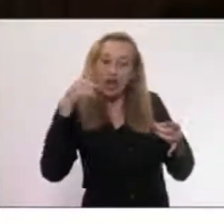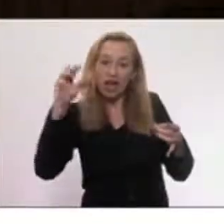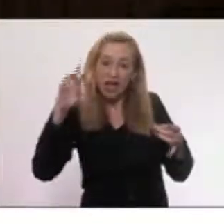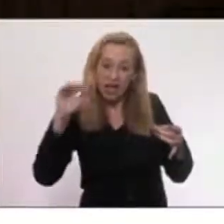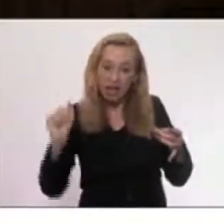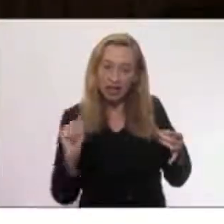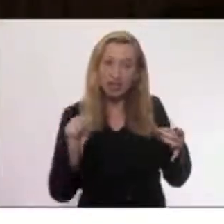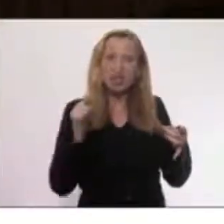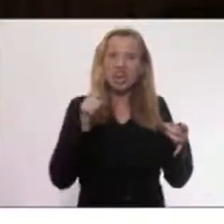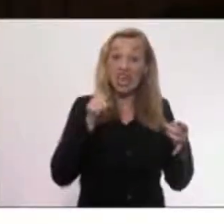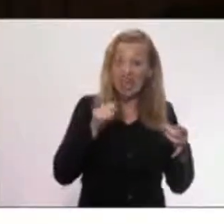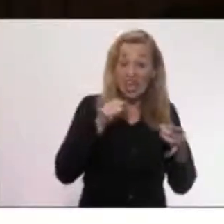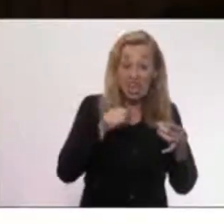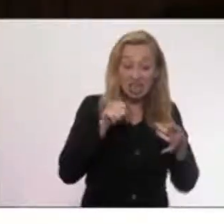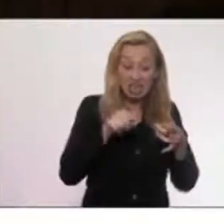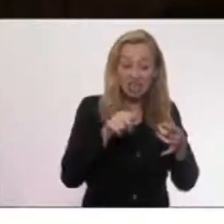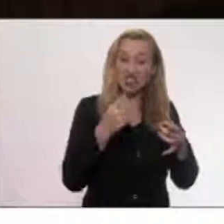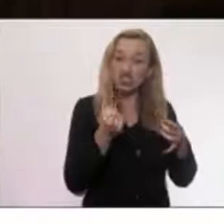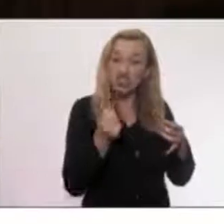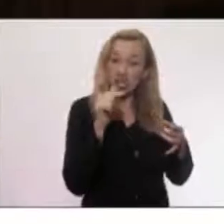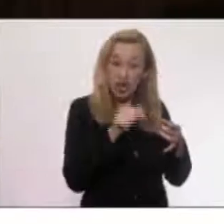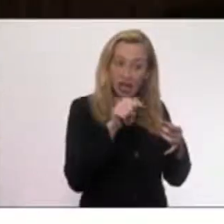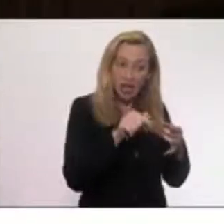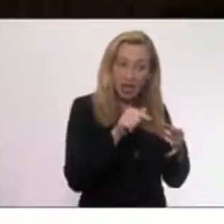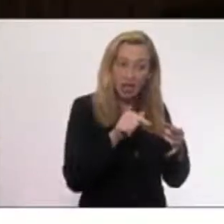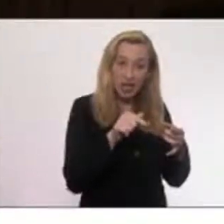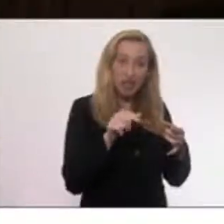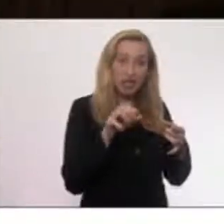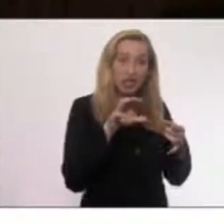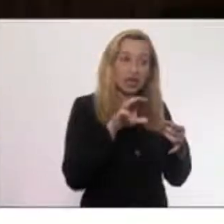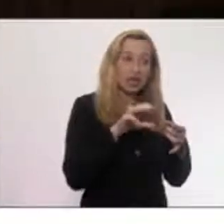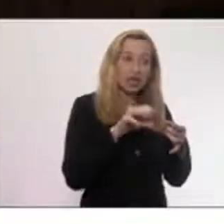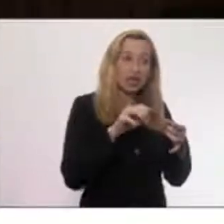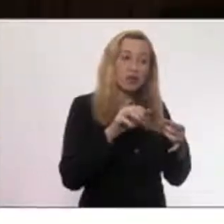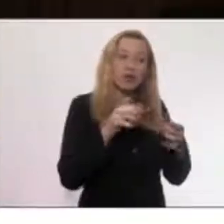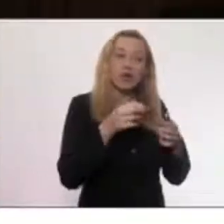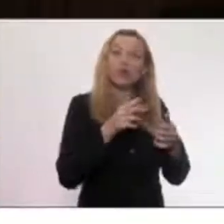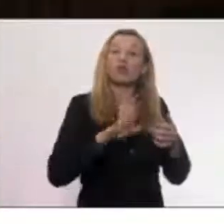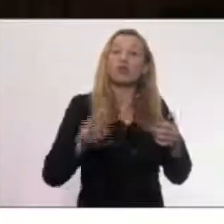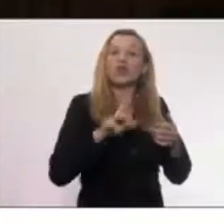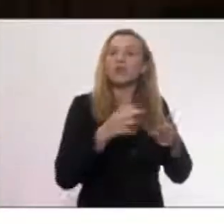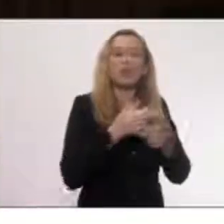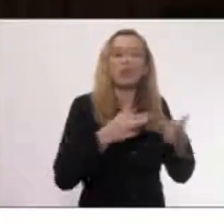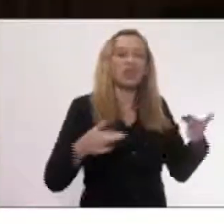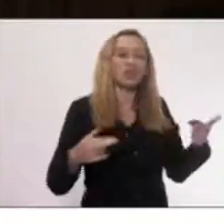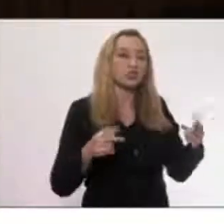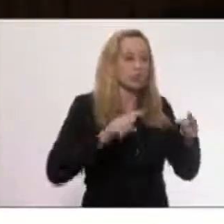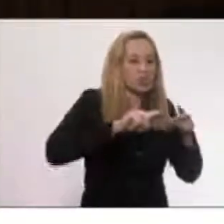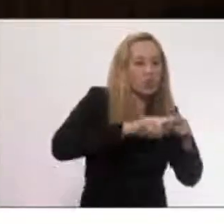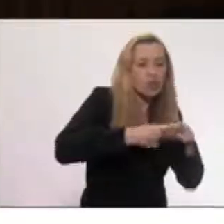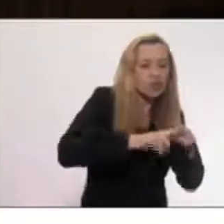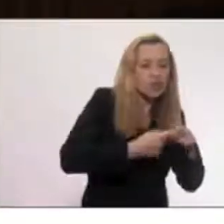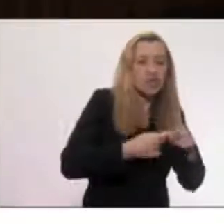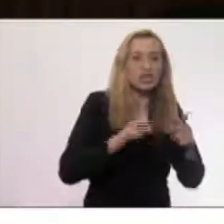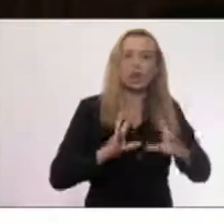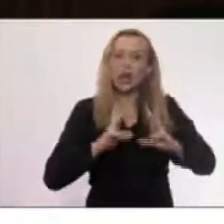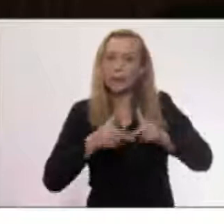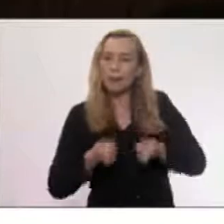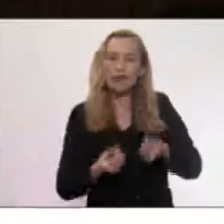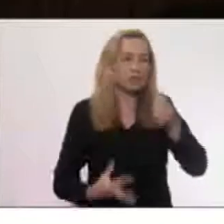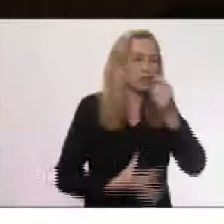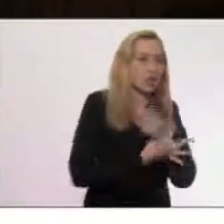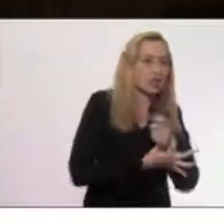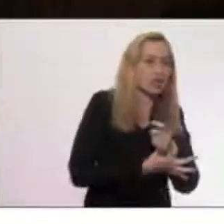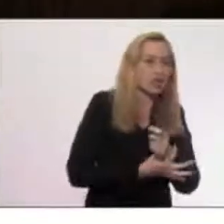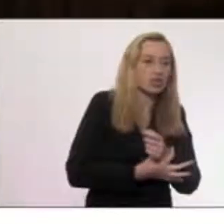Esse orçamento é o que engloba investimento e custeio com diversas questões de manutenção, limpeza,